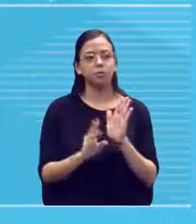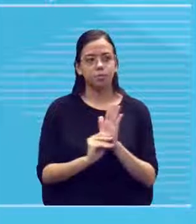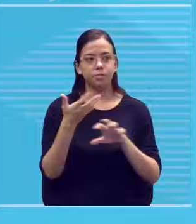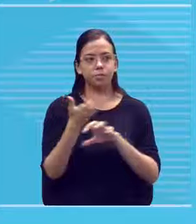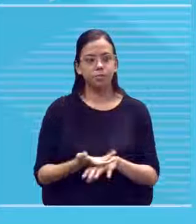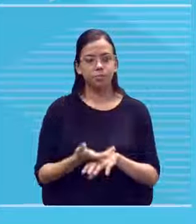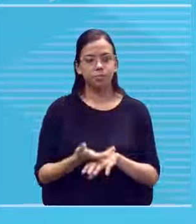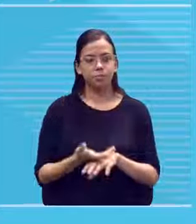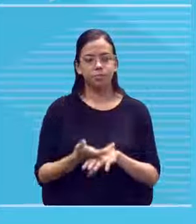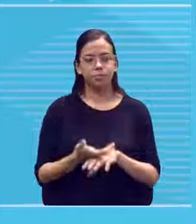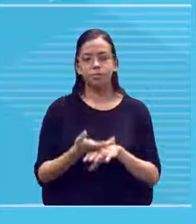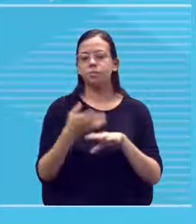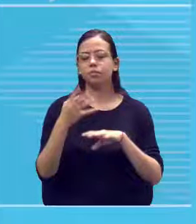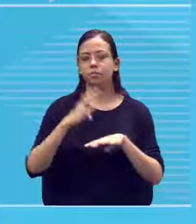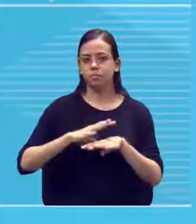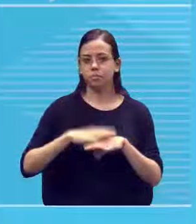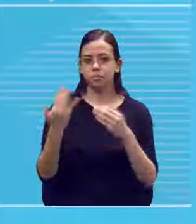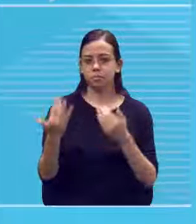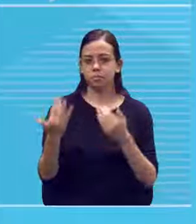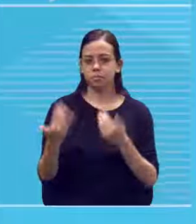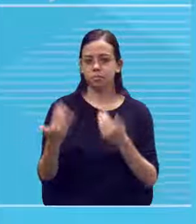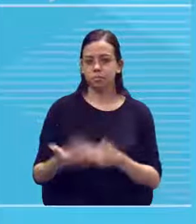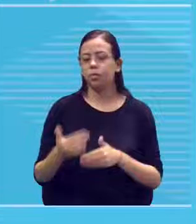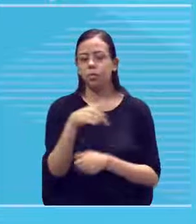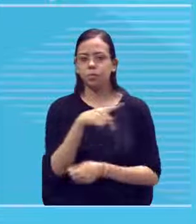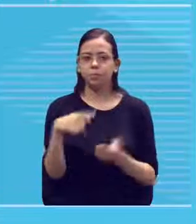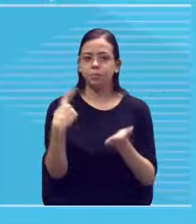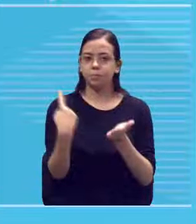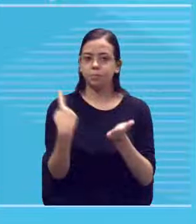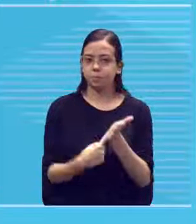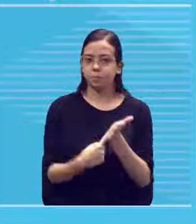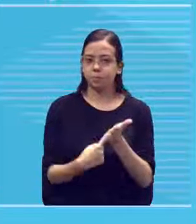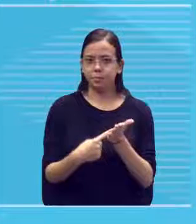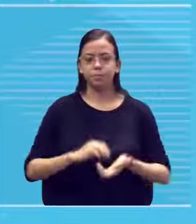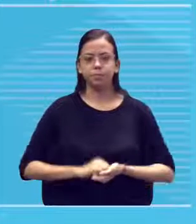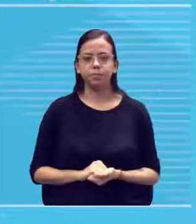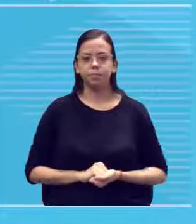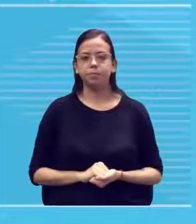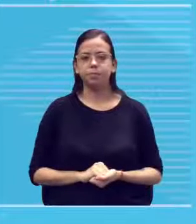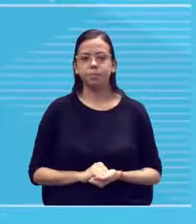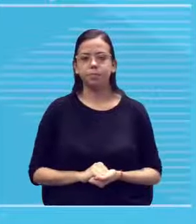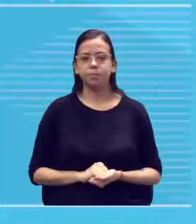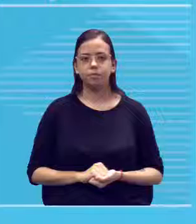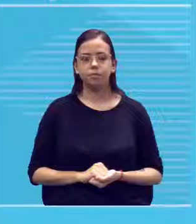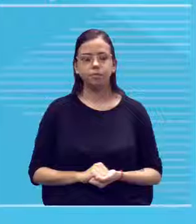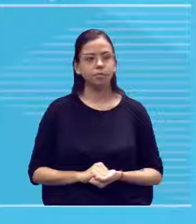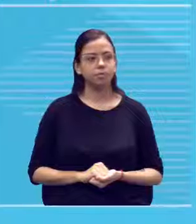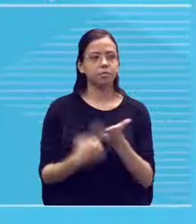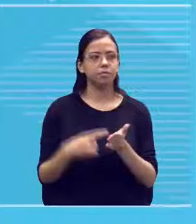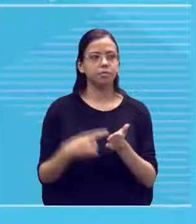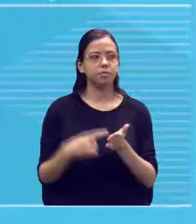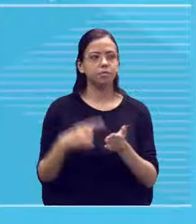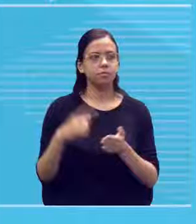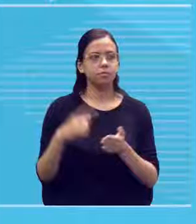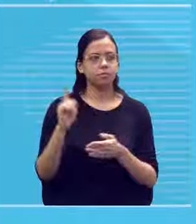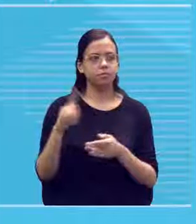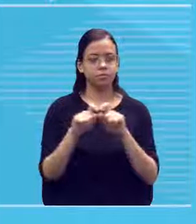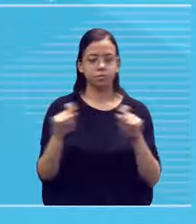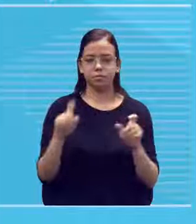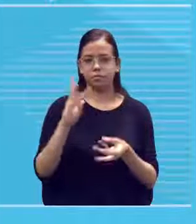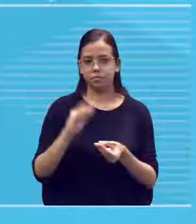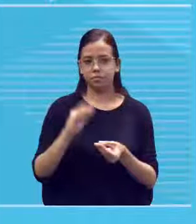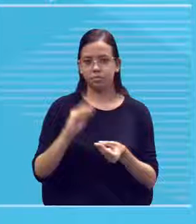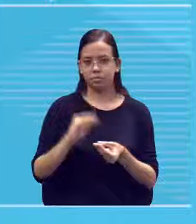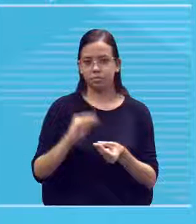pelo professor esse marcada mais uma vez é uma oração reduzida de particípio é